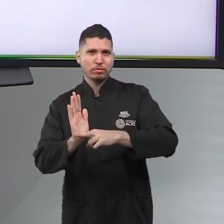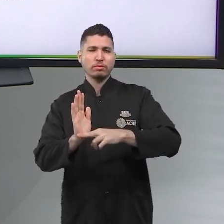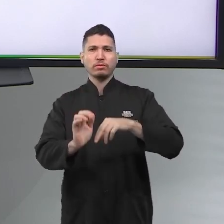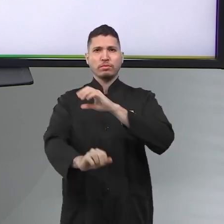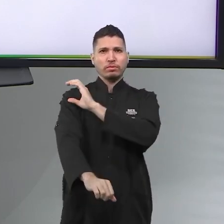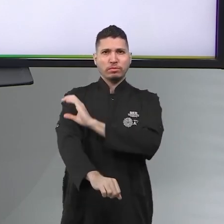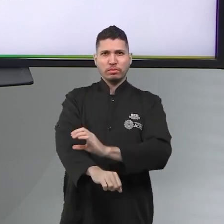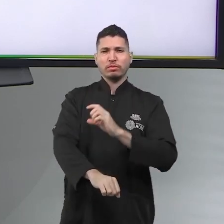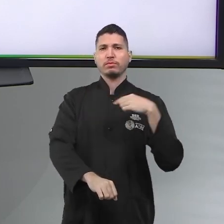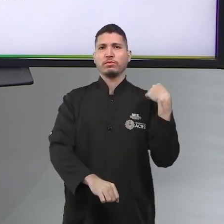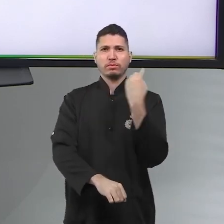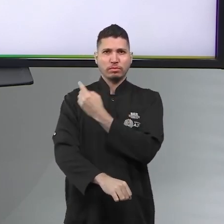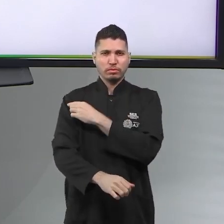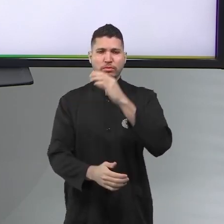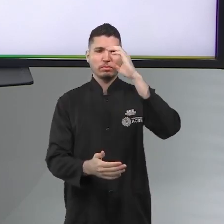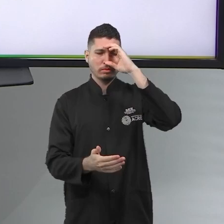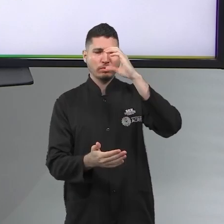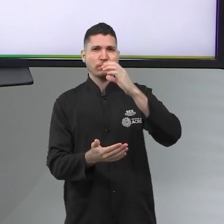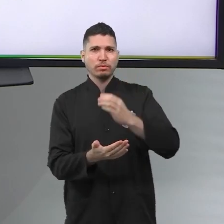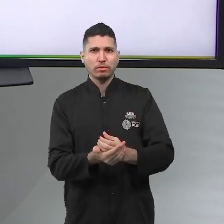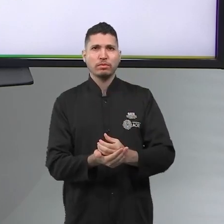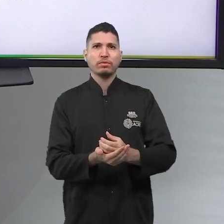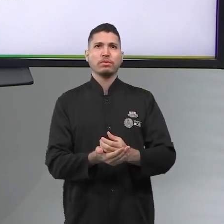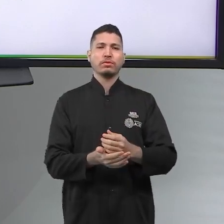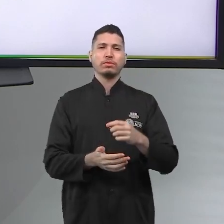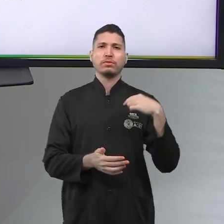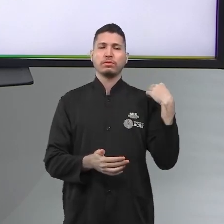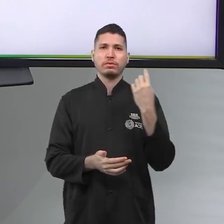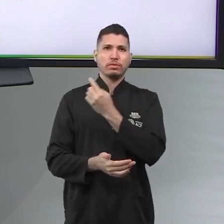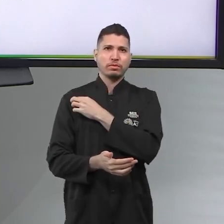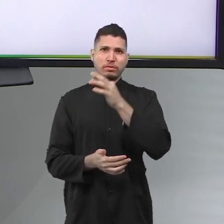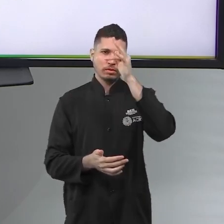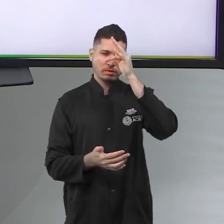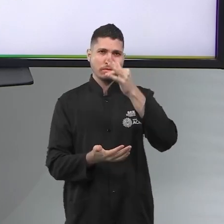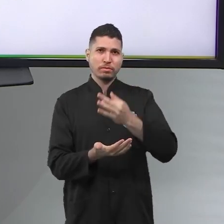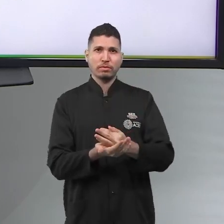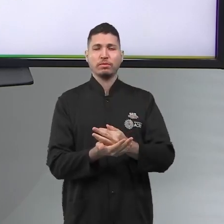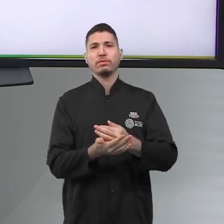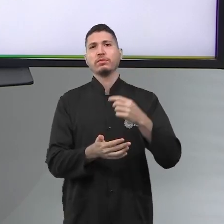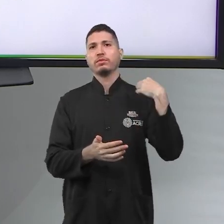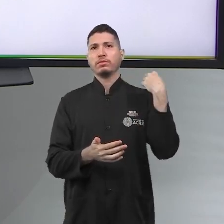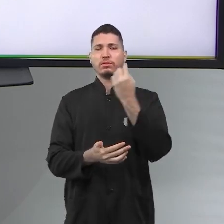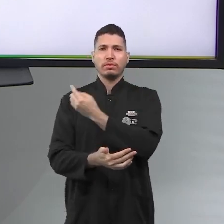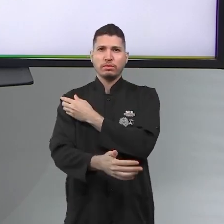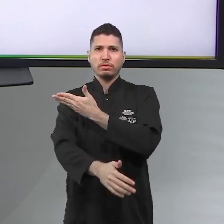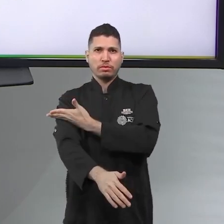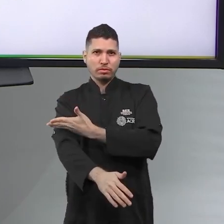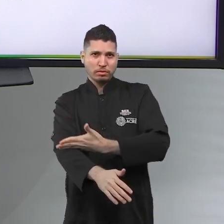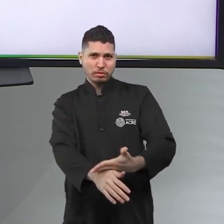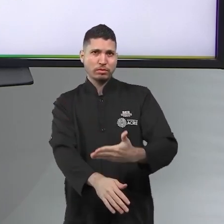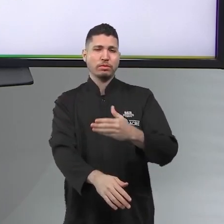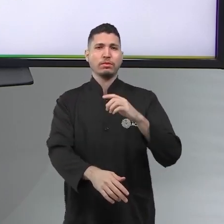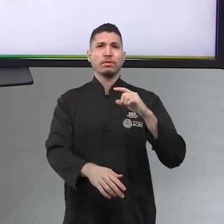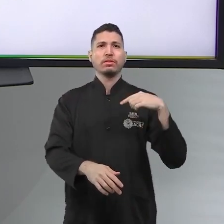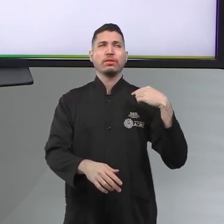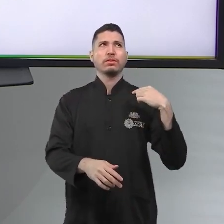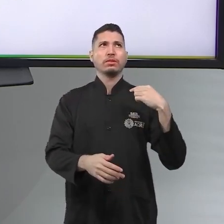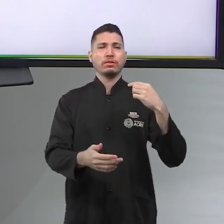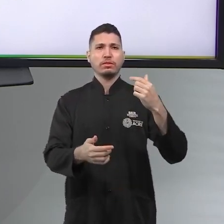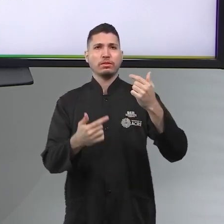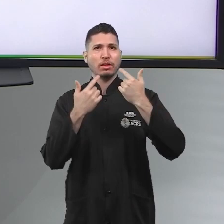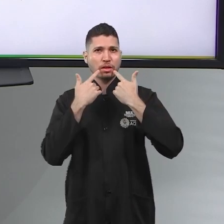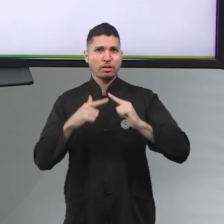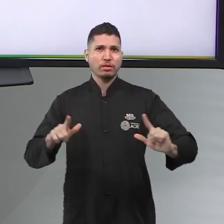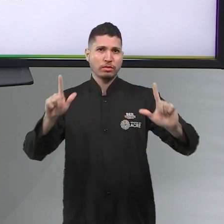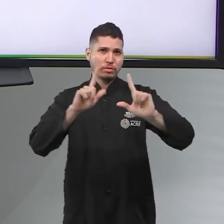as nossas crenças, nós temos a nossa linguagem, nós temos hábitos de comportamento muito bem